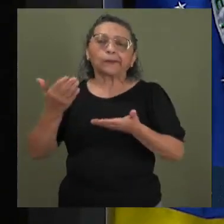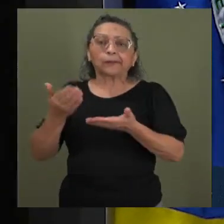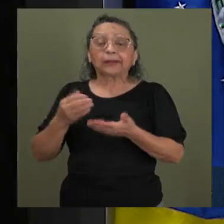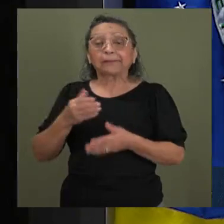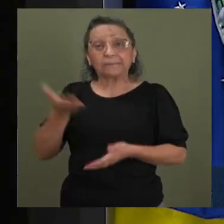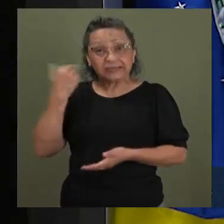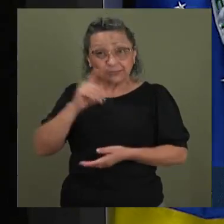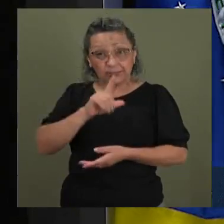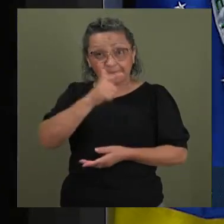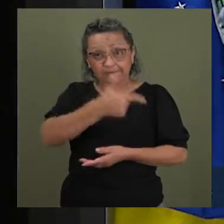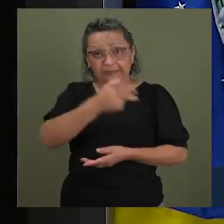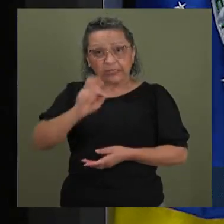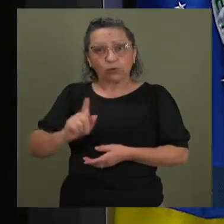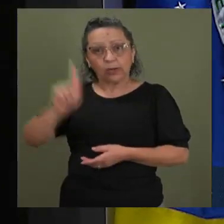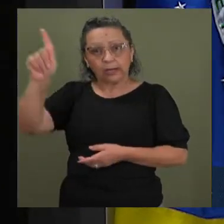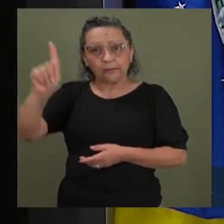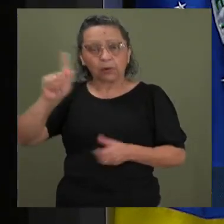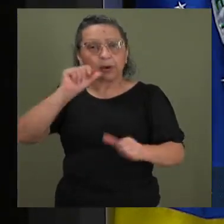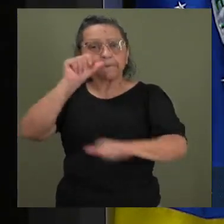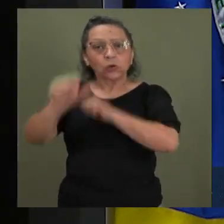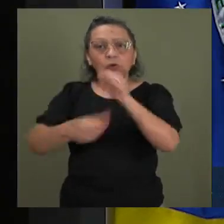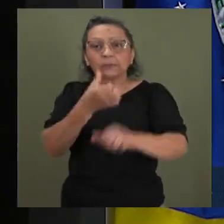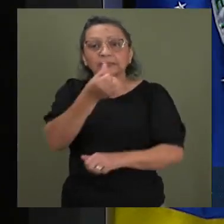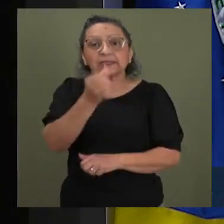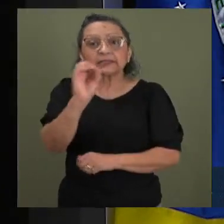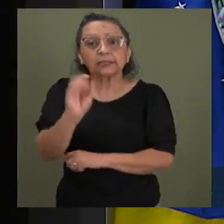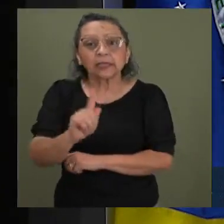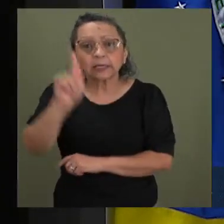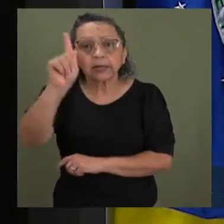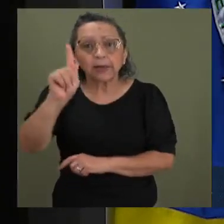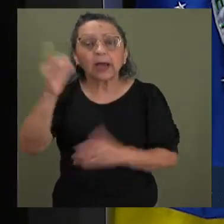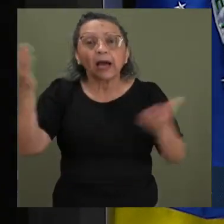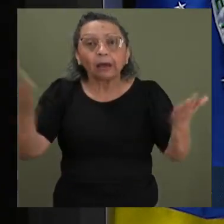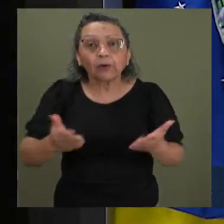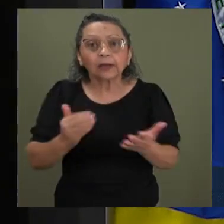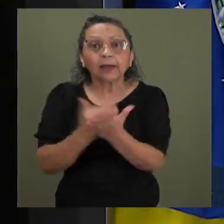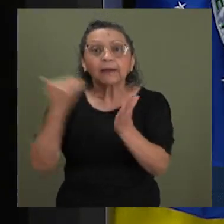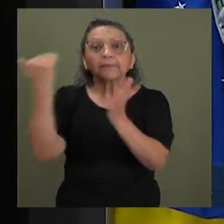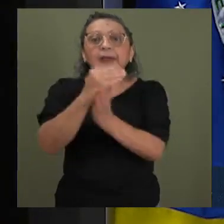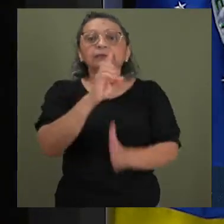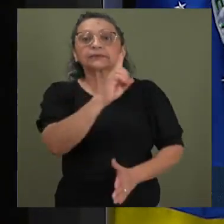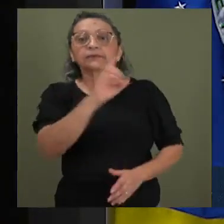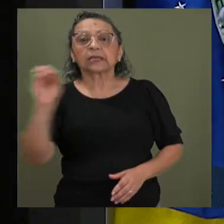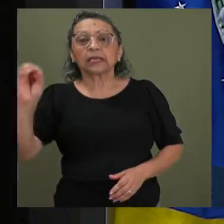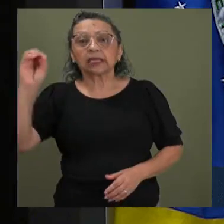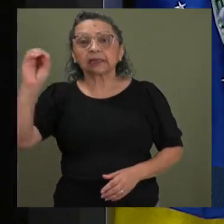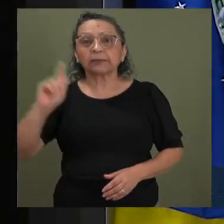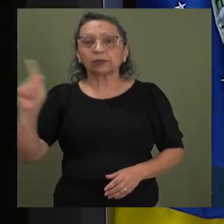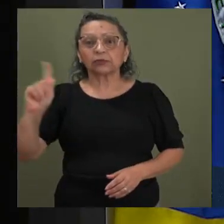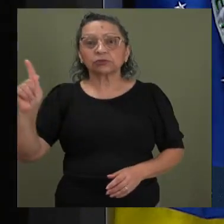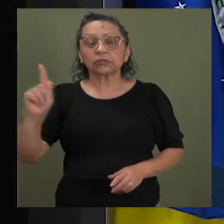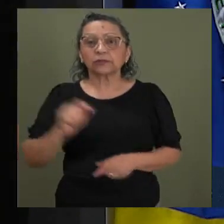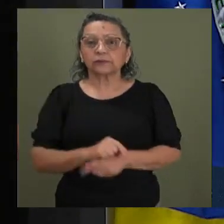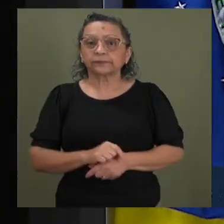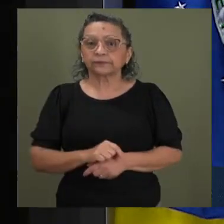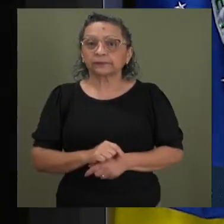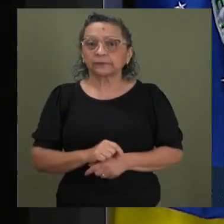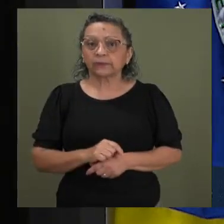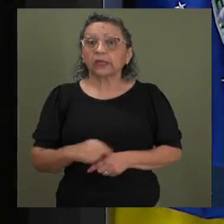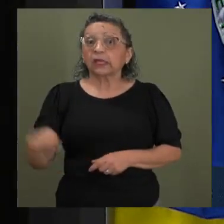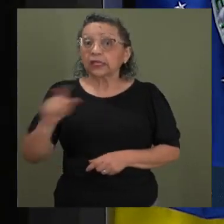25 gramas, passou para 60 e agora está em 100 gramas. Fração que permite